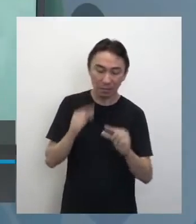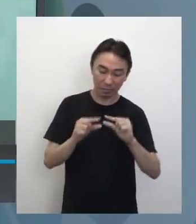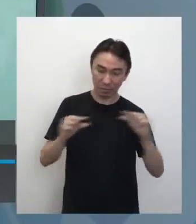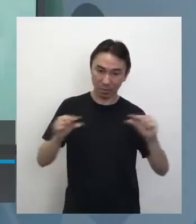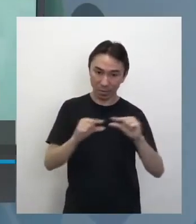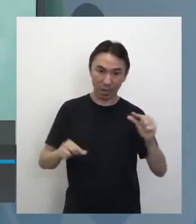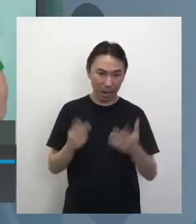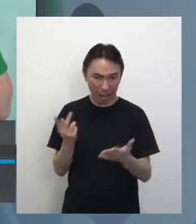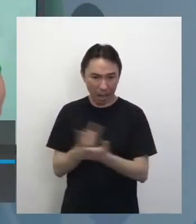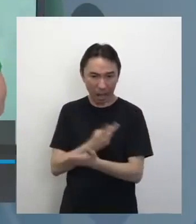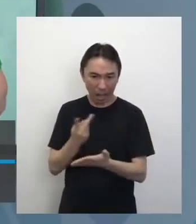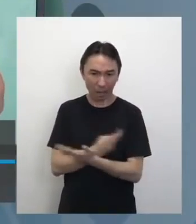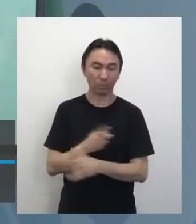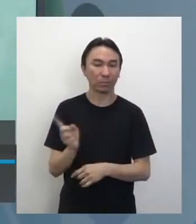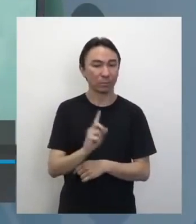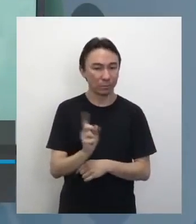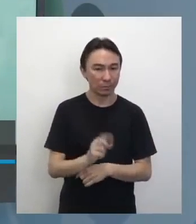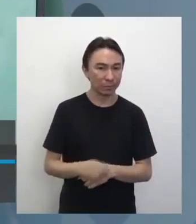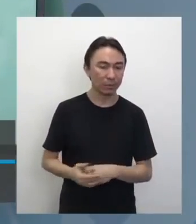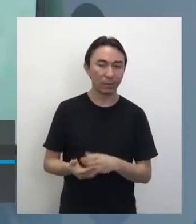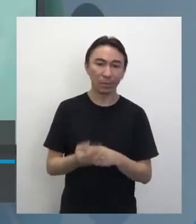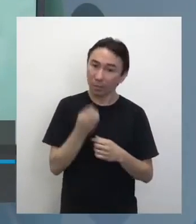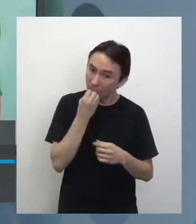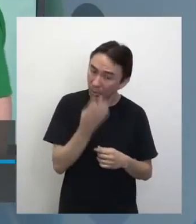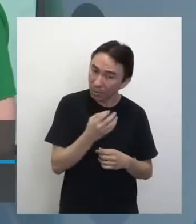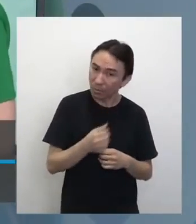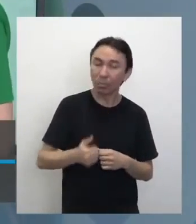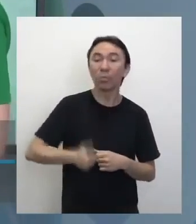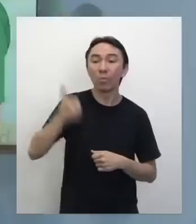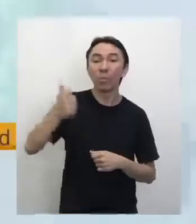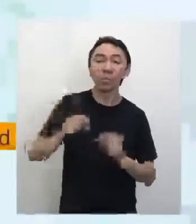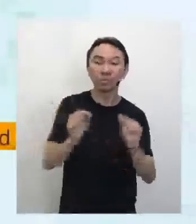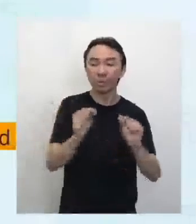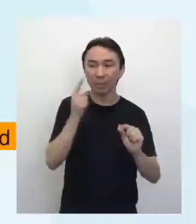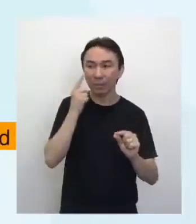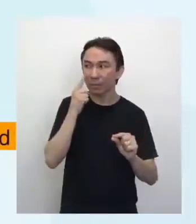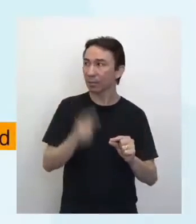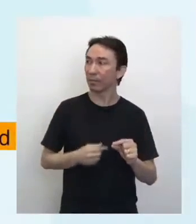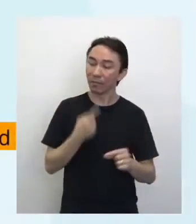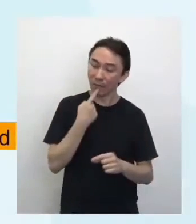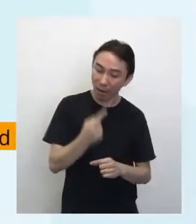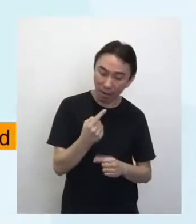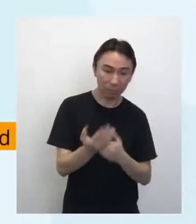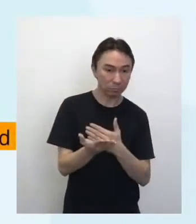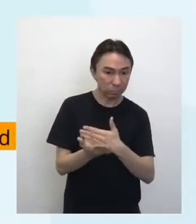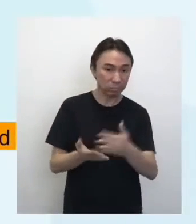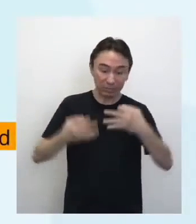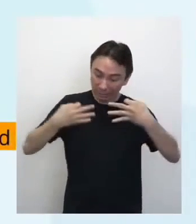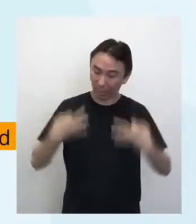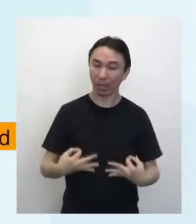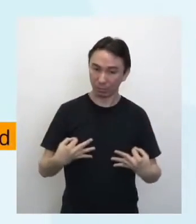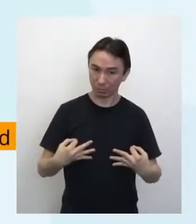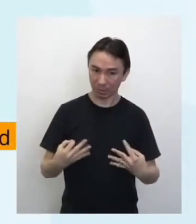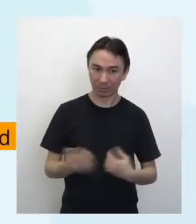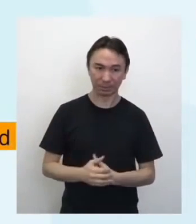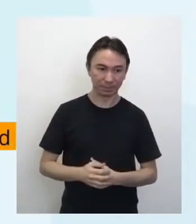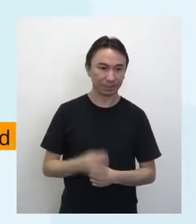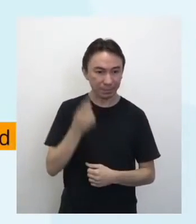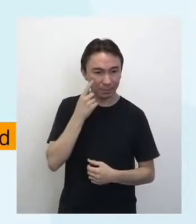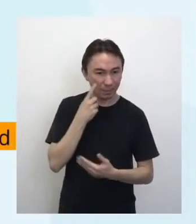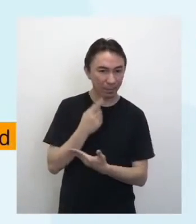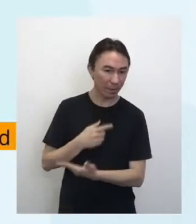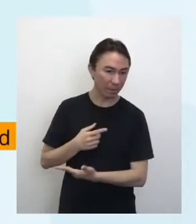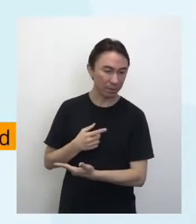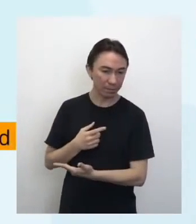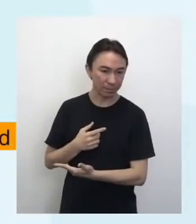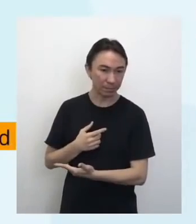Mas eu prefiro que a gente falei defunto corre certo desde o começo é E aí a gente tem esse exercício aqui então ele é o pai mas ele está apresentando